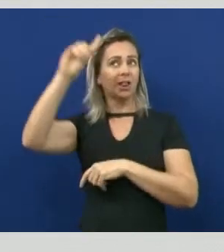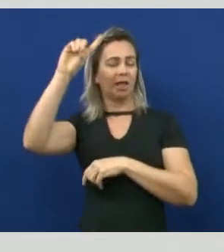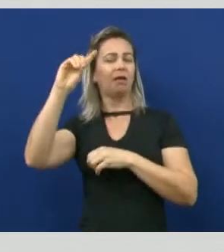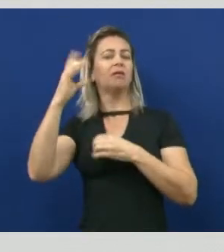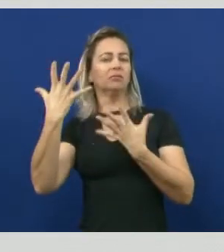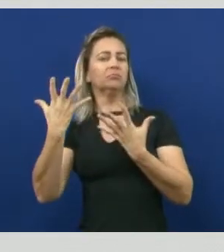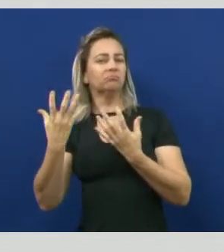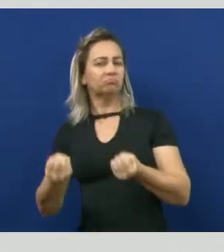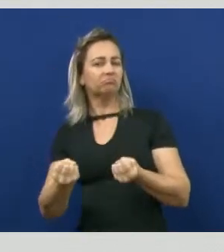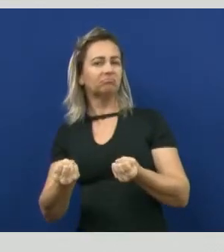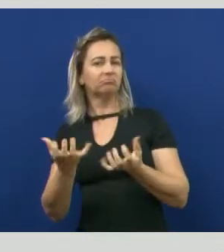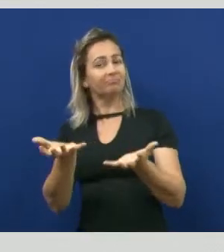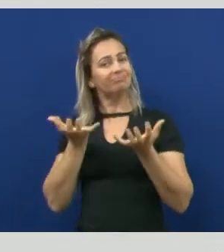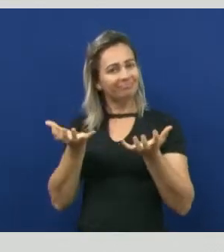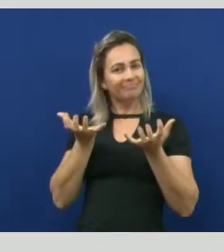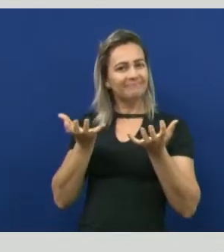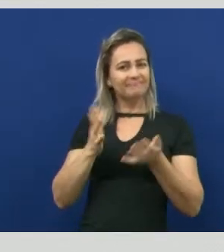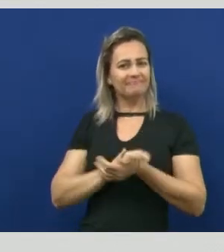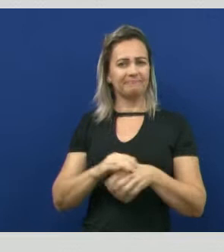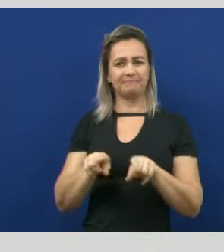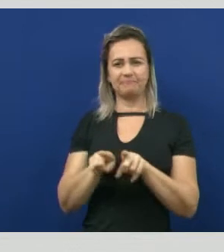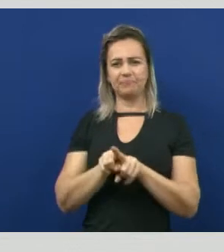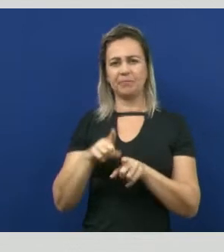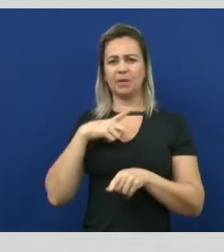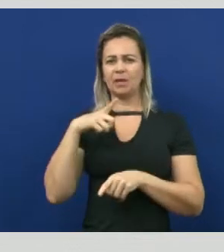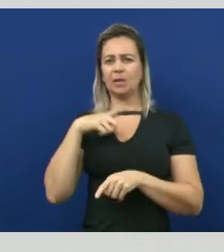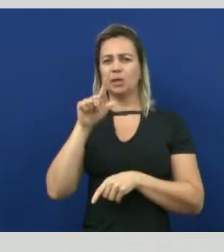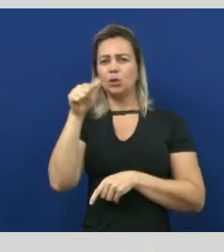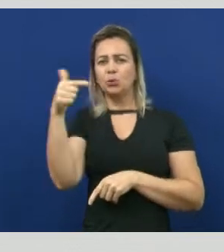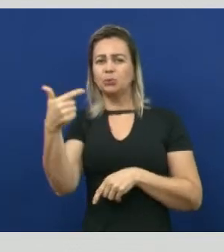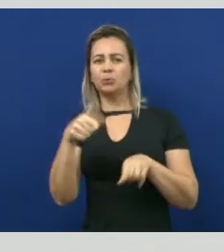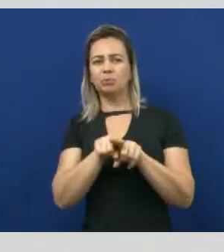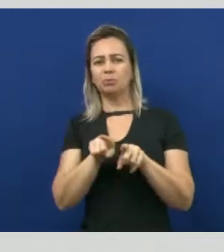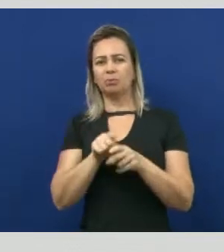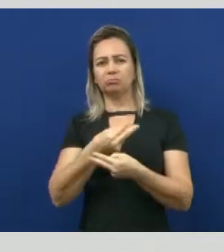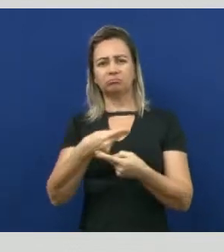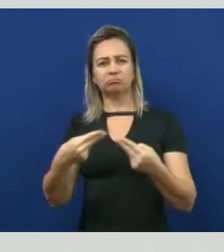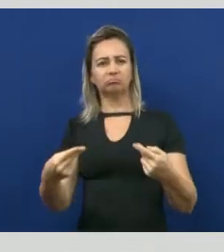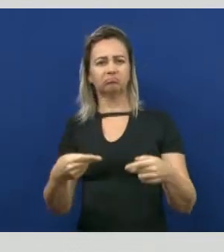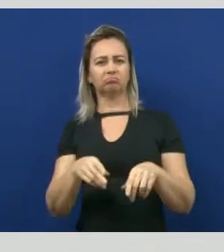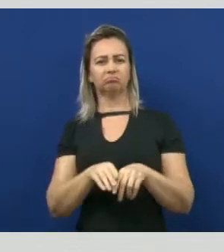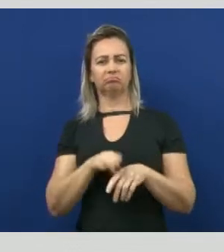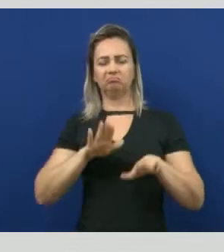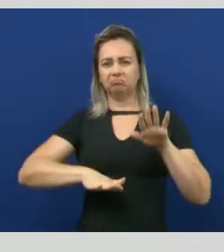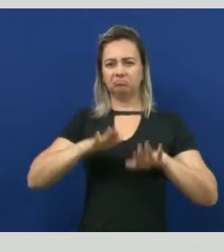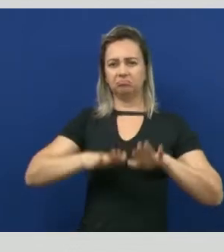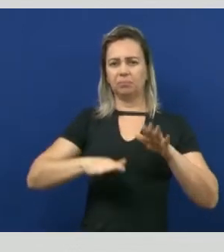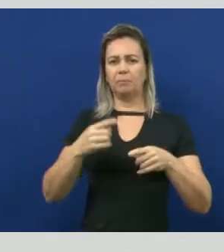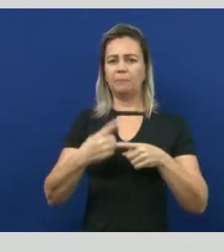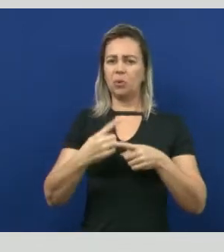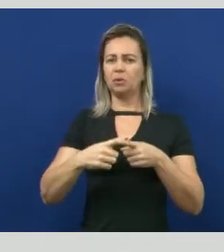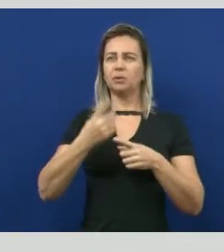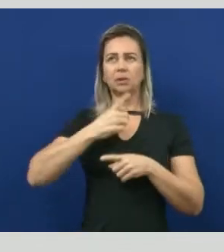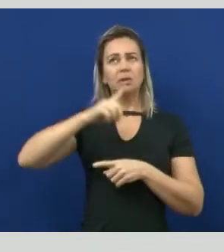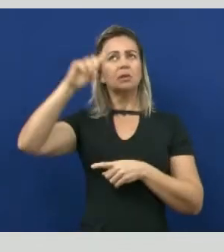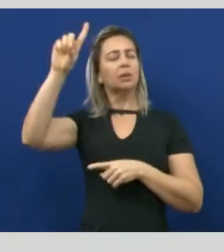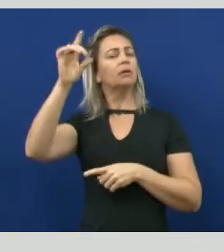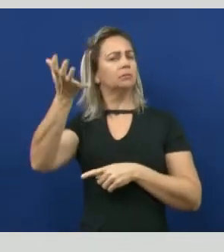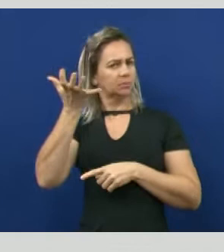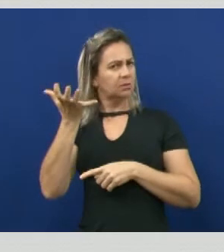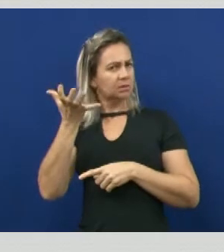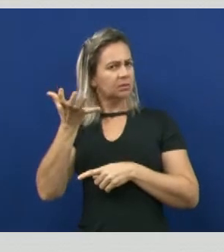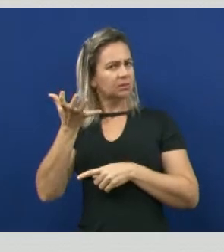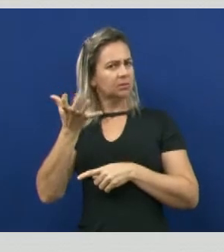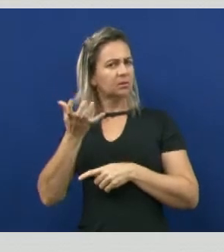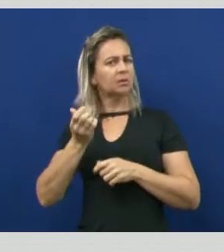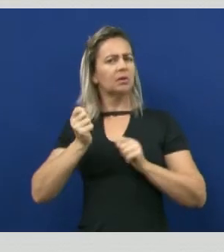Por que acontecia alguma coisa que não estava predeterminada? Porque o divino queria. Então, esse divino,